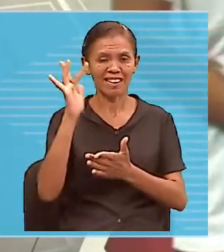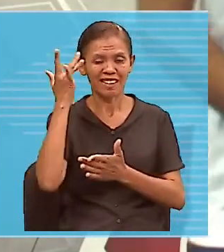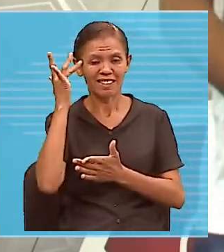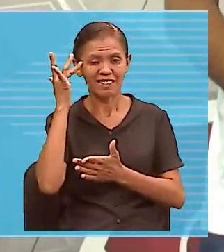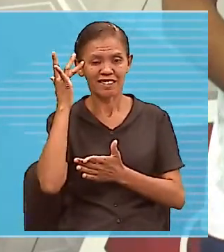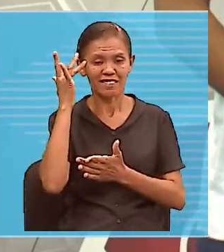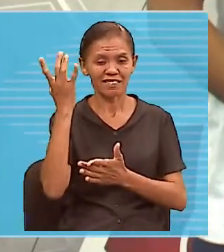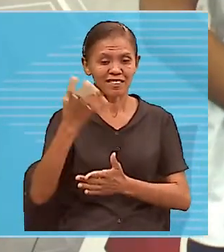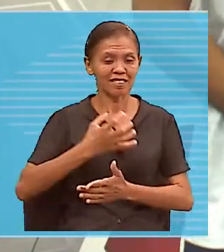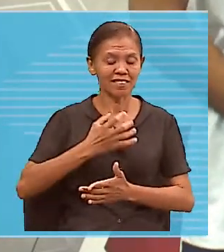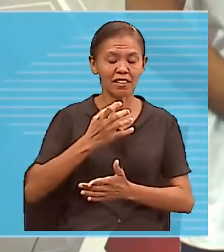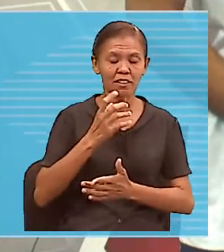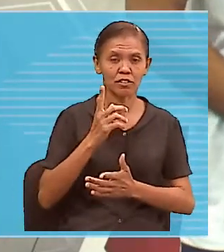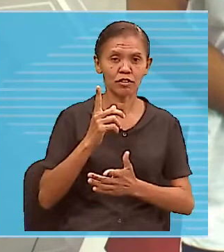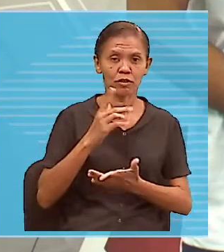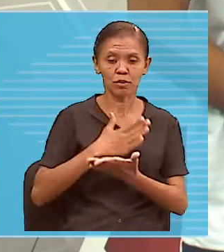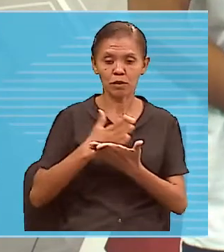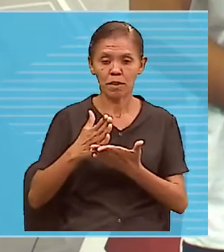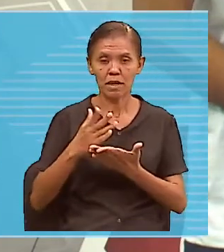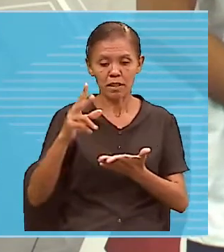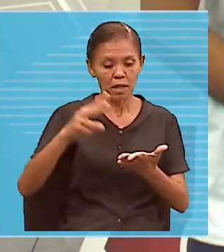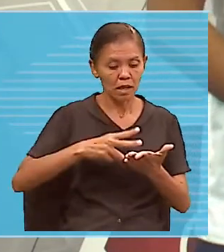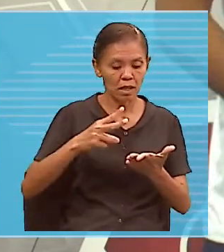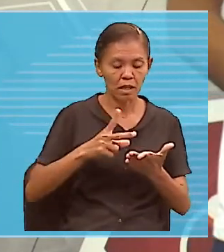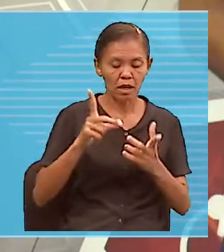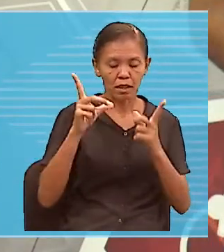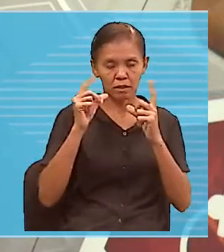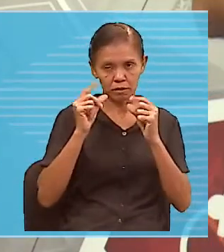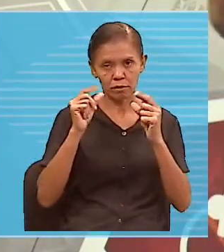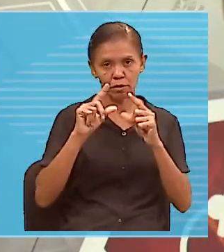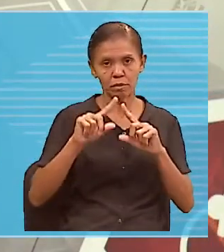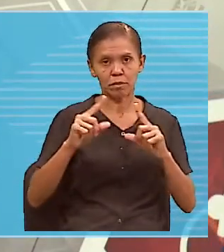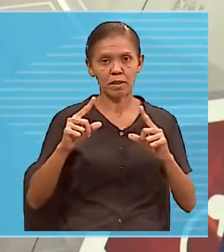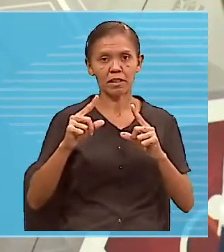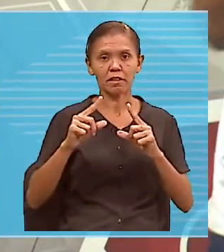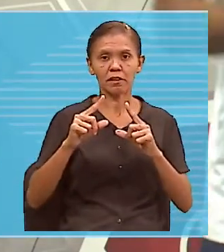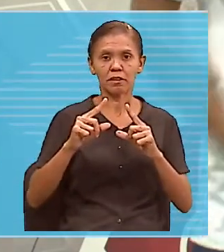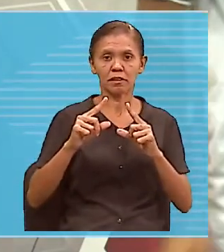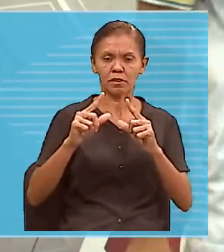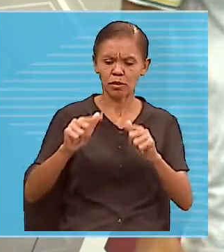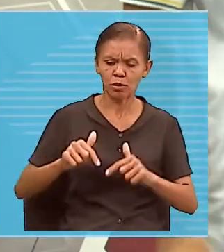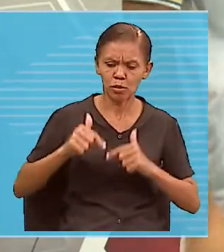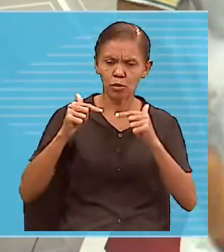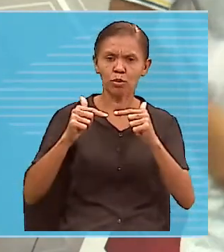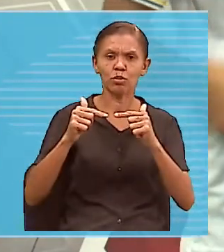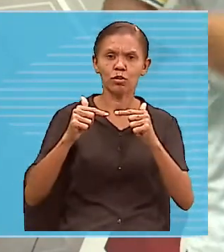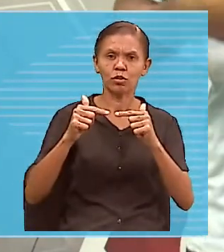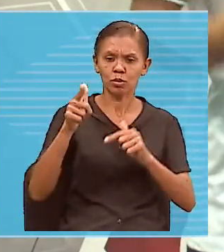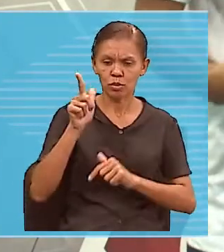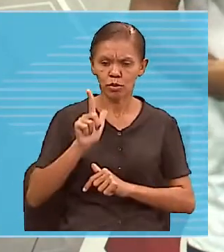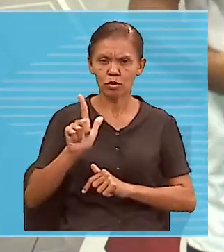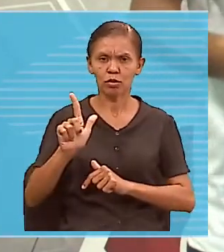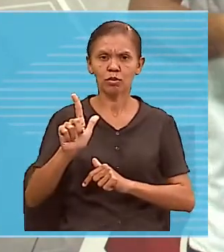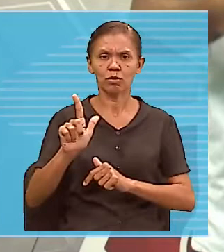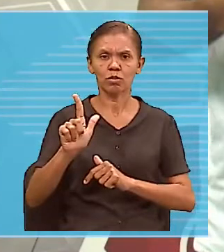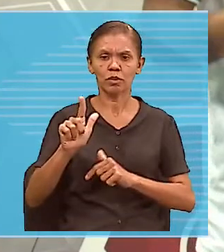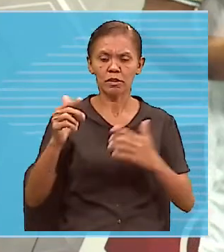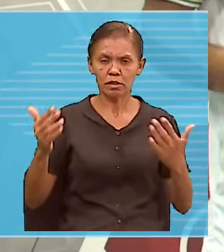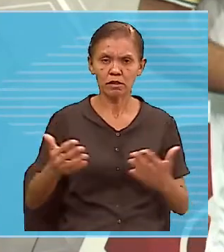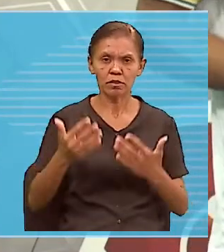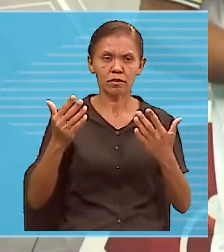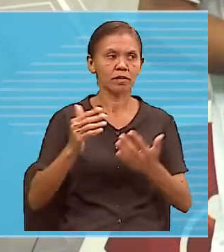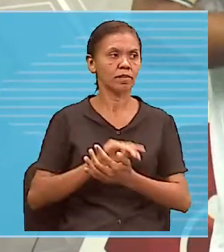mal. E nós temos mais vídeos de alunos protagonistas em suas escolas. Sim, eu queria já chamar, pedir